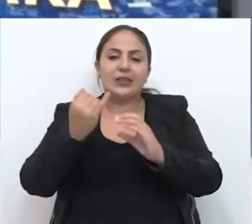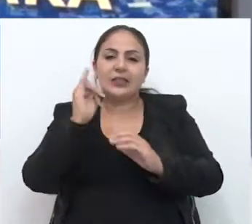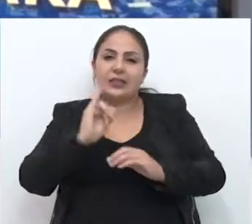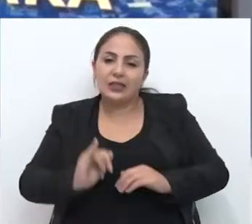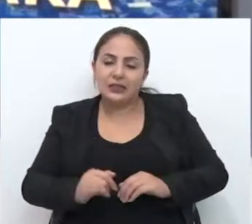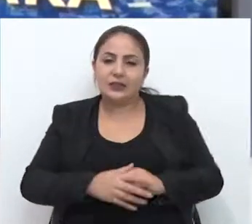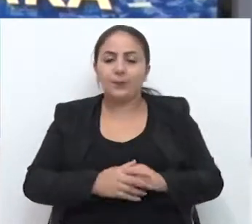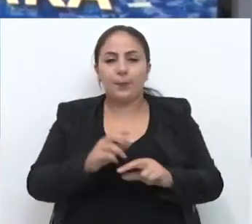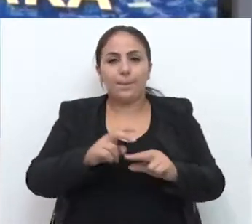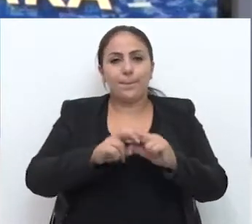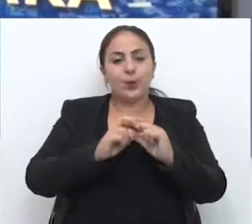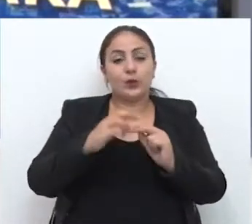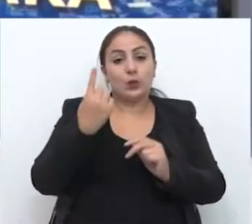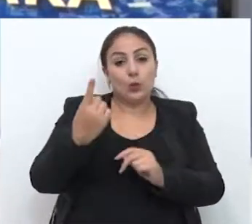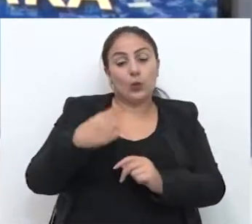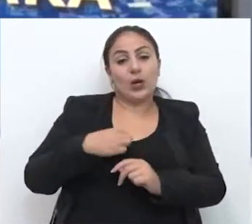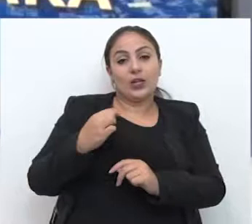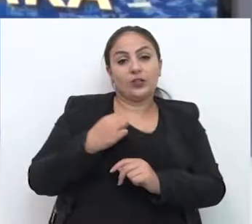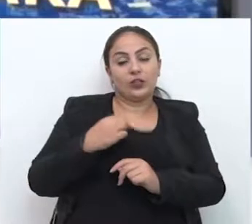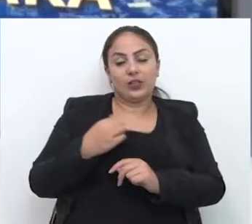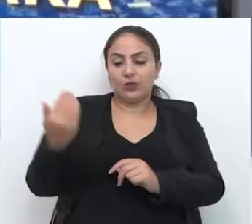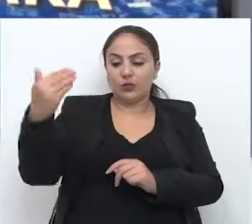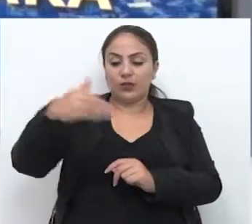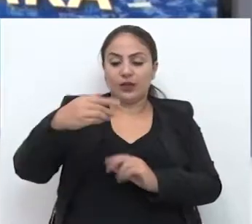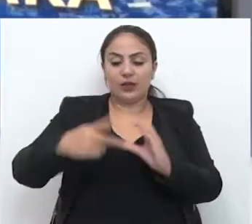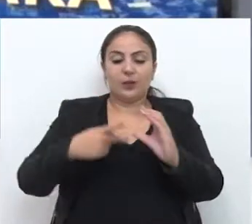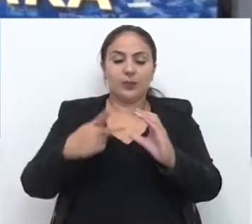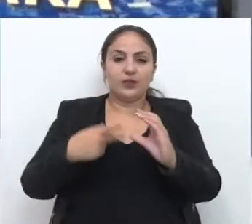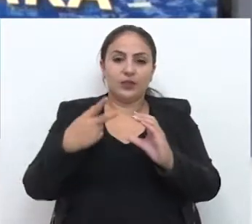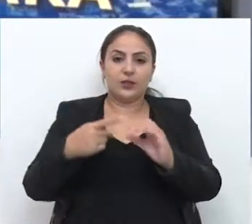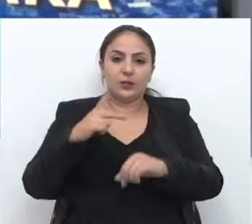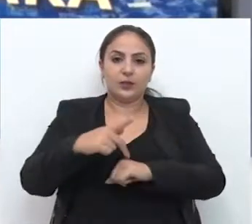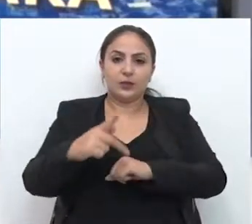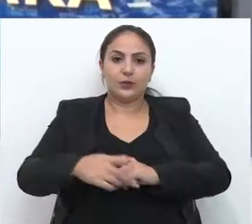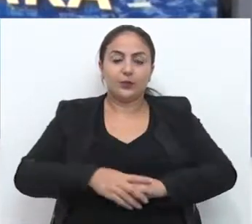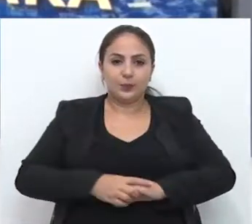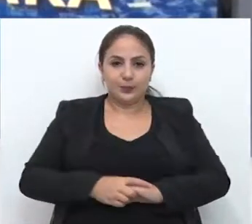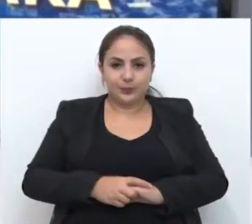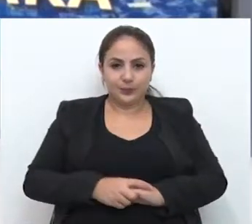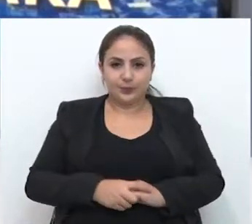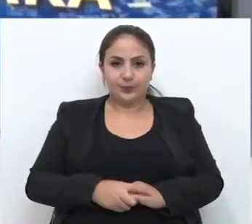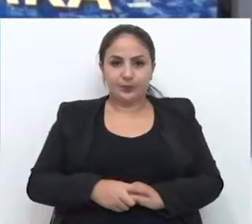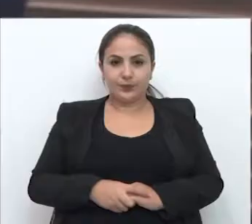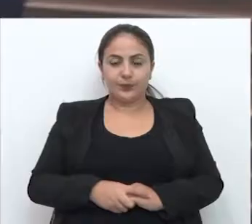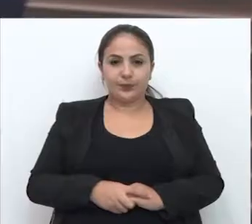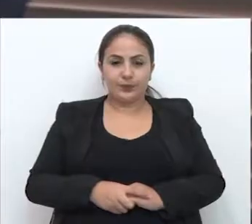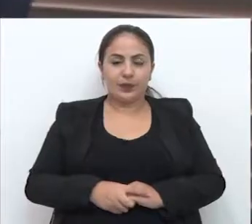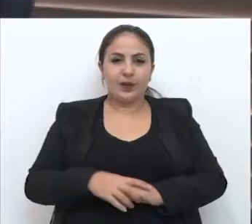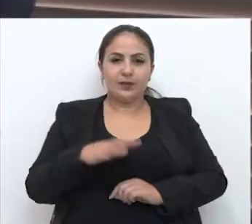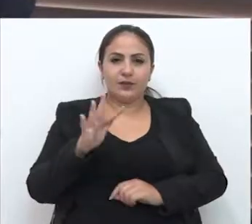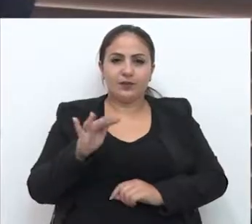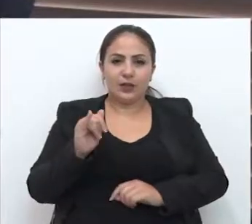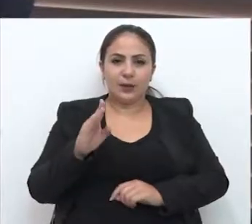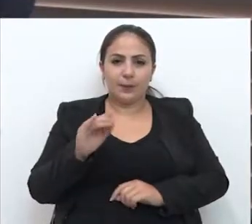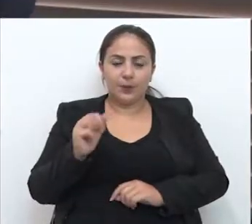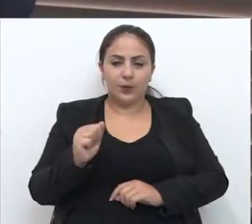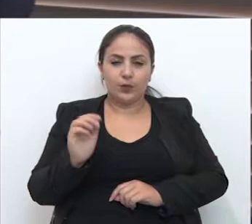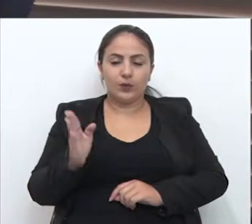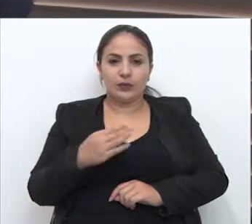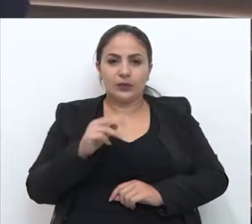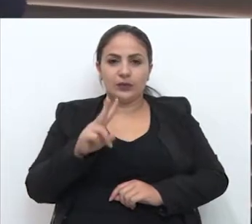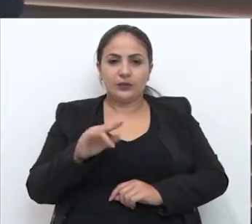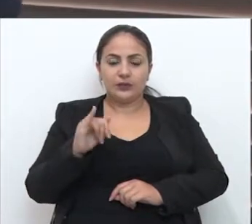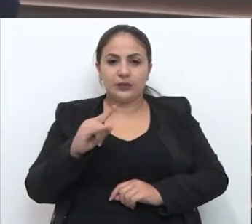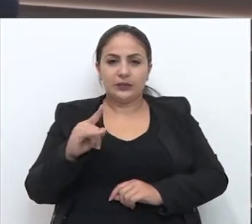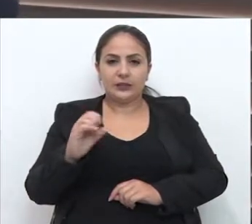italiana. Por isso, um dos candidatos esteve no Legislativo passo-fundense. Fábio Vicenzi,